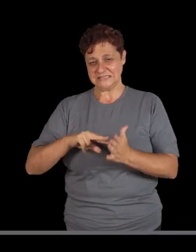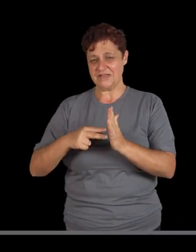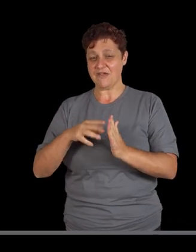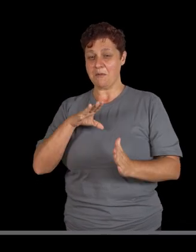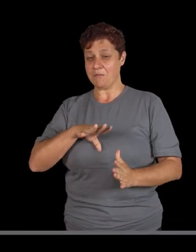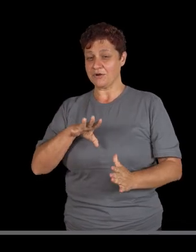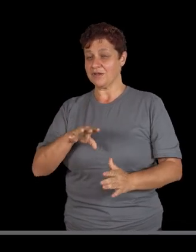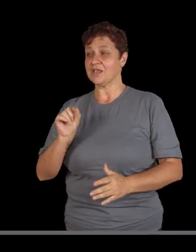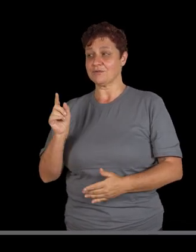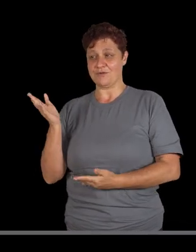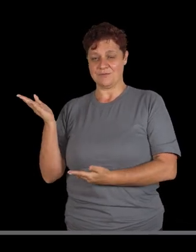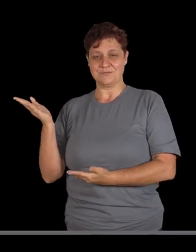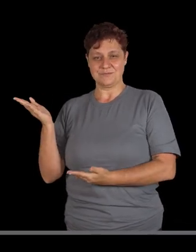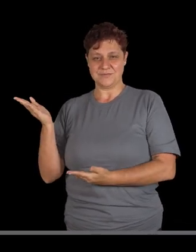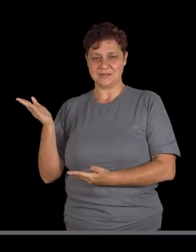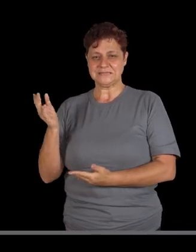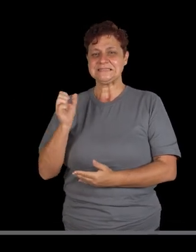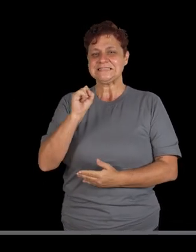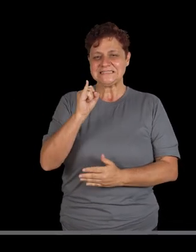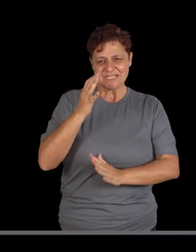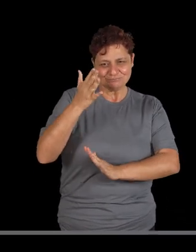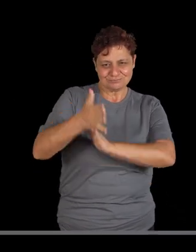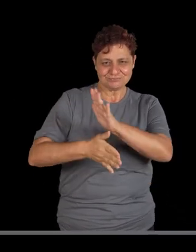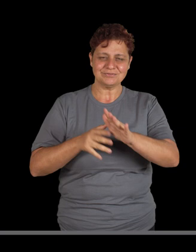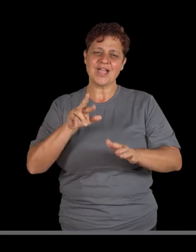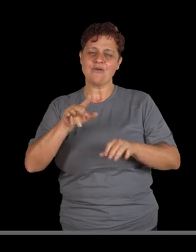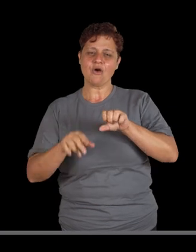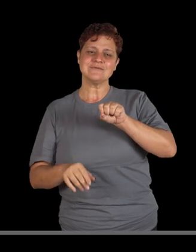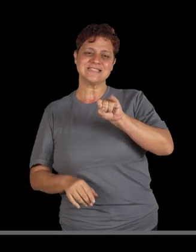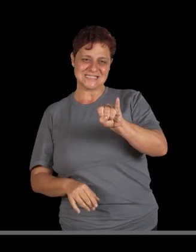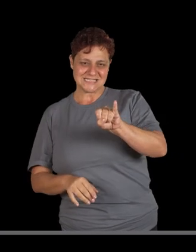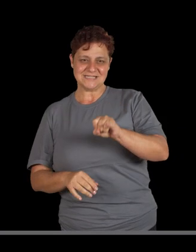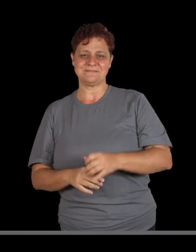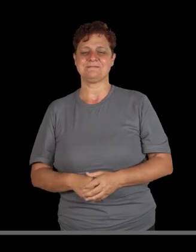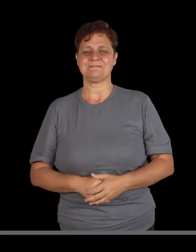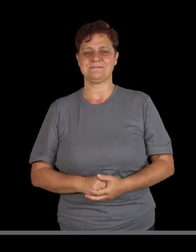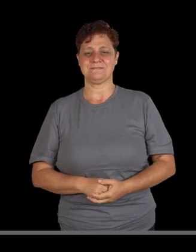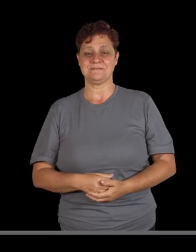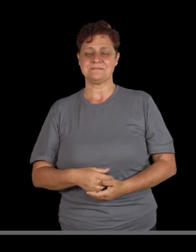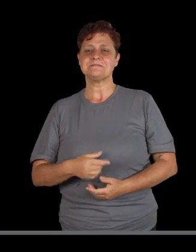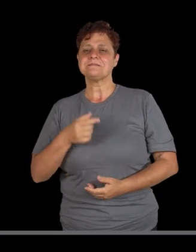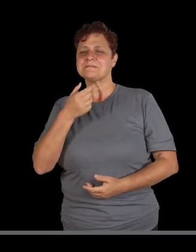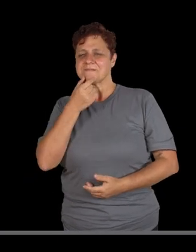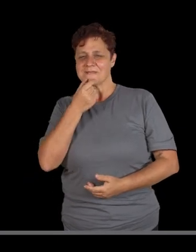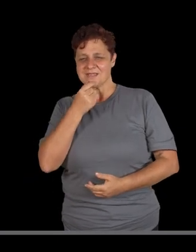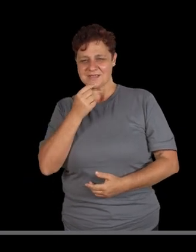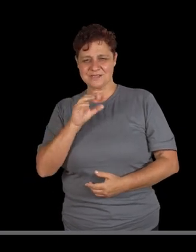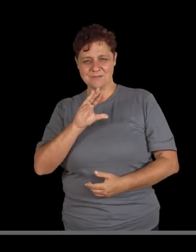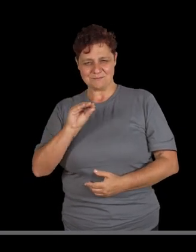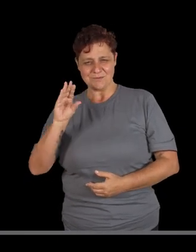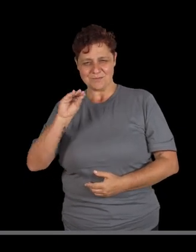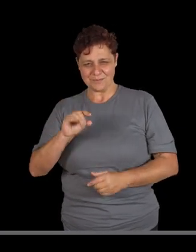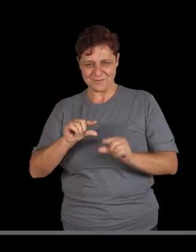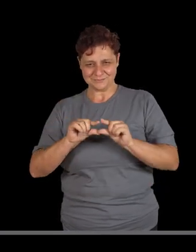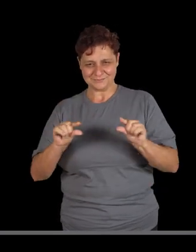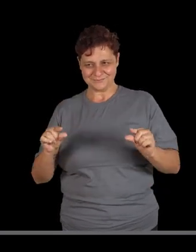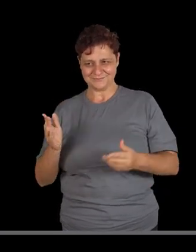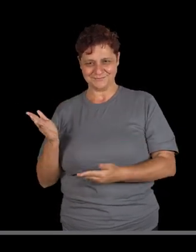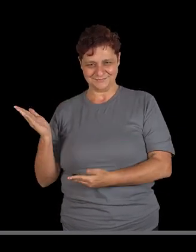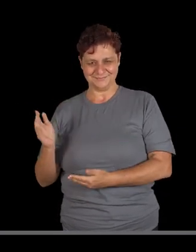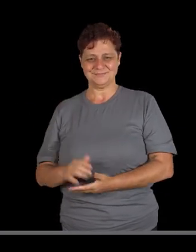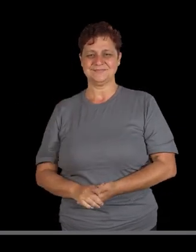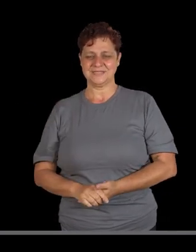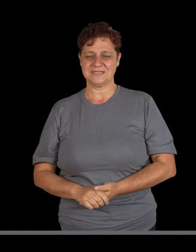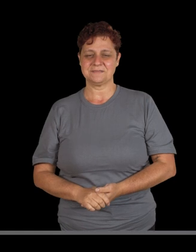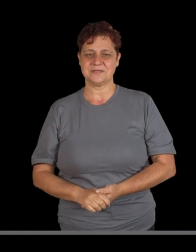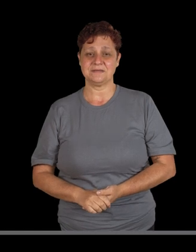que. Olha que legal o exemplo. As long as you are going, I'll go to. Contanto